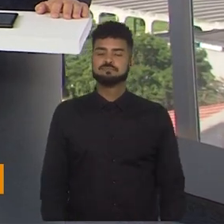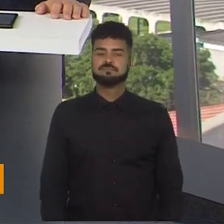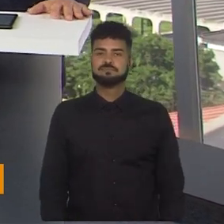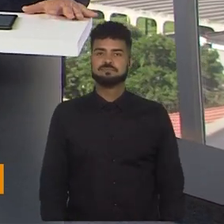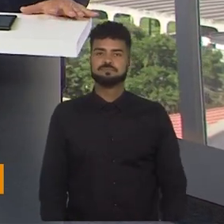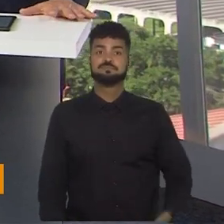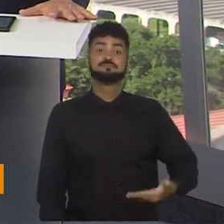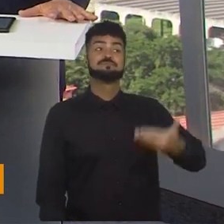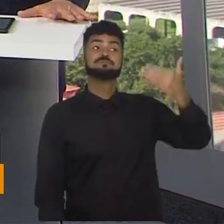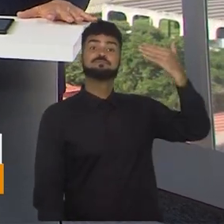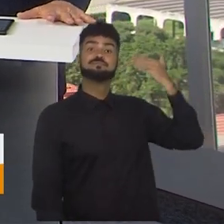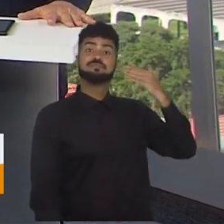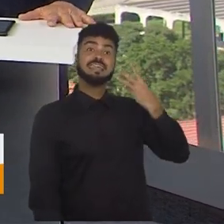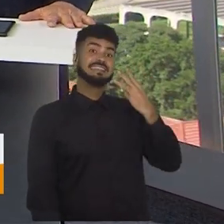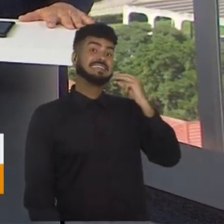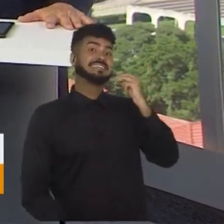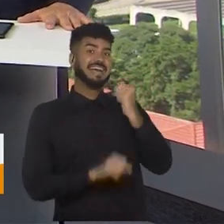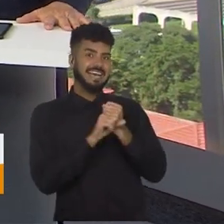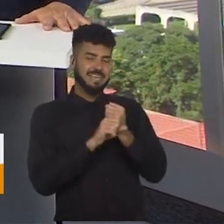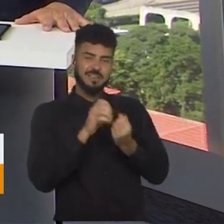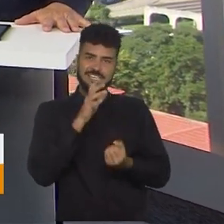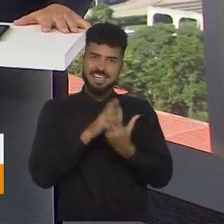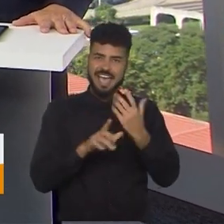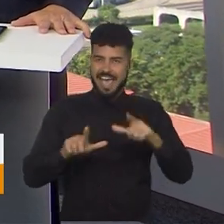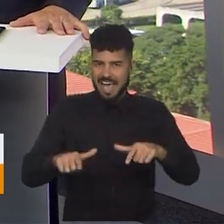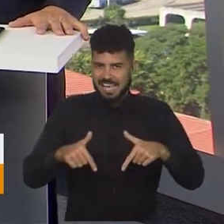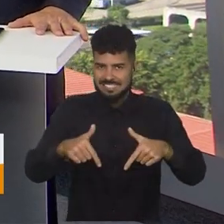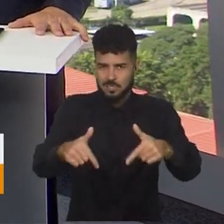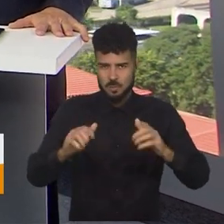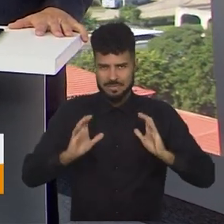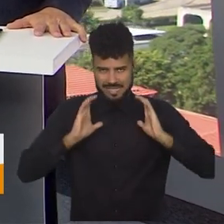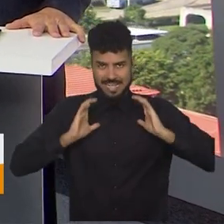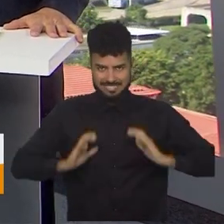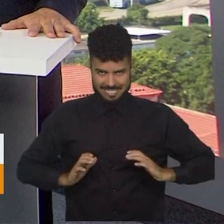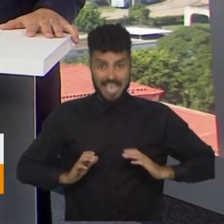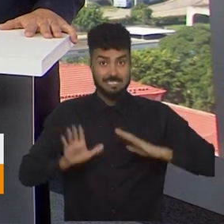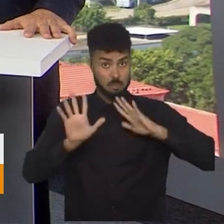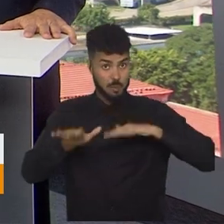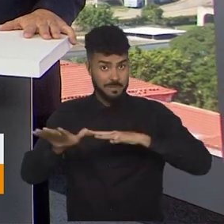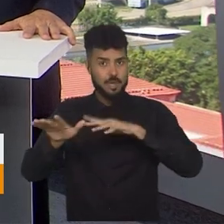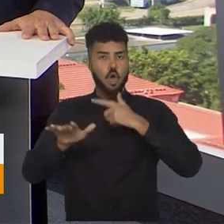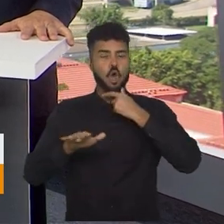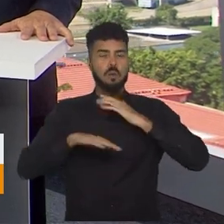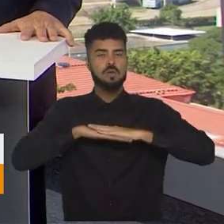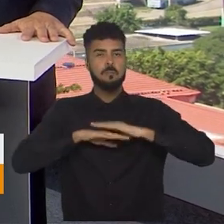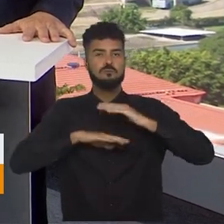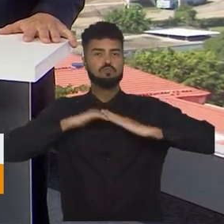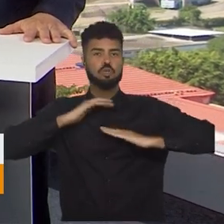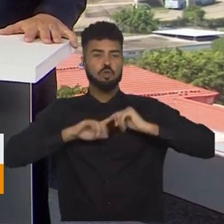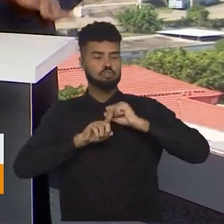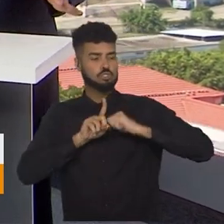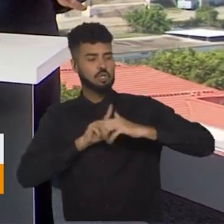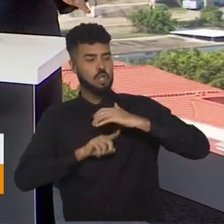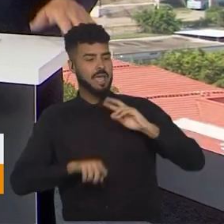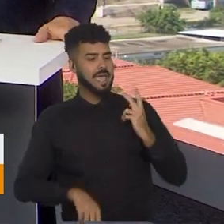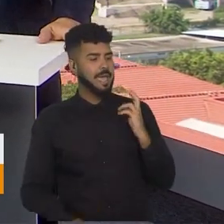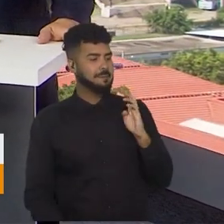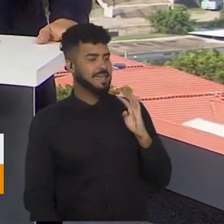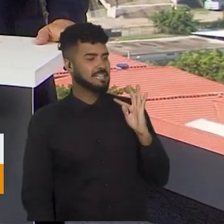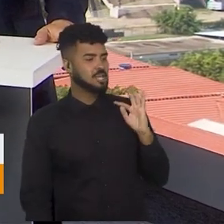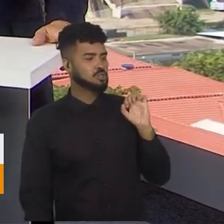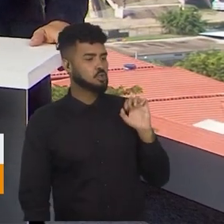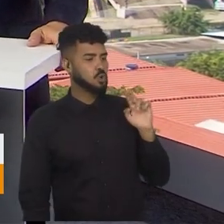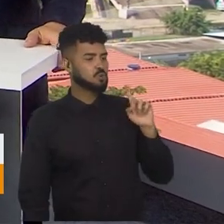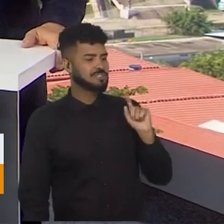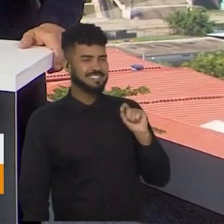Há 30 anos surgia a Ação da Cidadania, o movimento criado pelo sociólogo Herbert de Souza, o Bertinho,